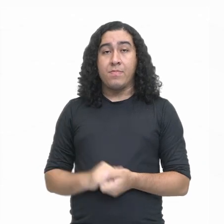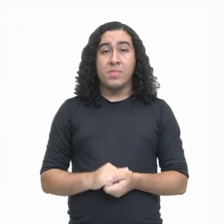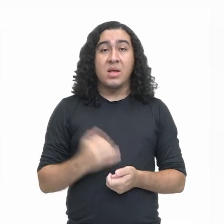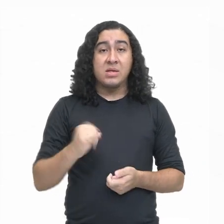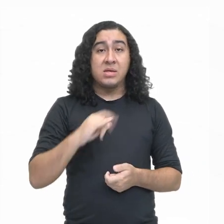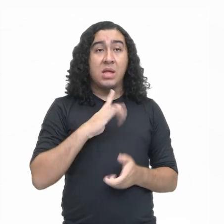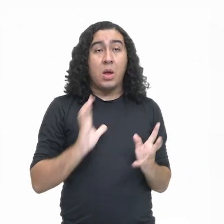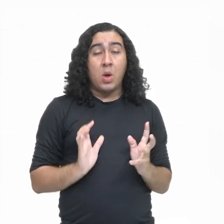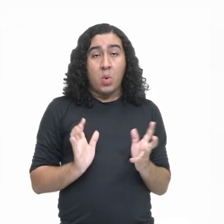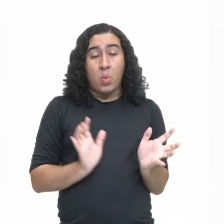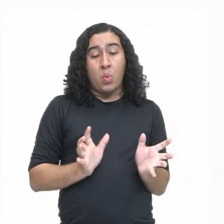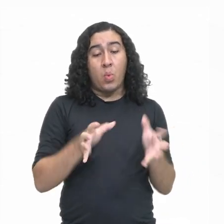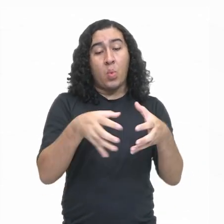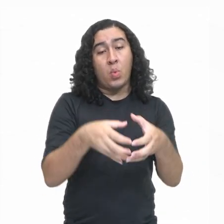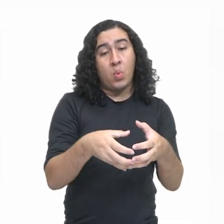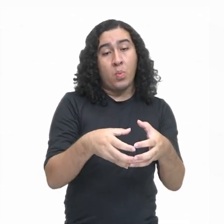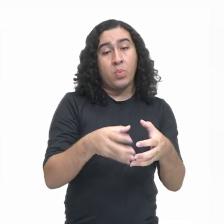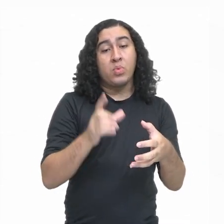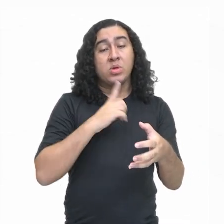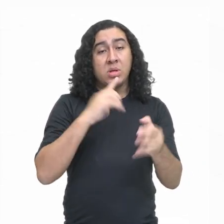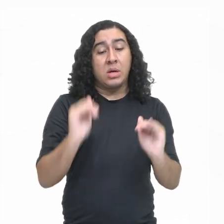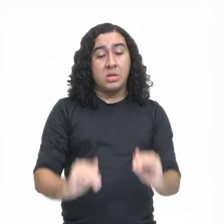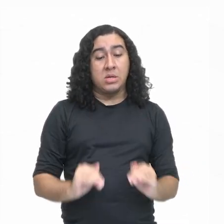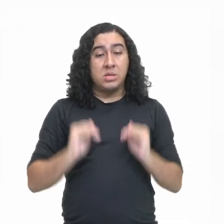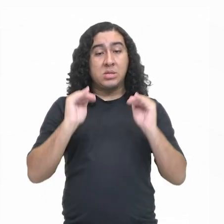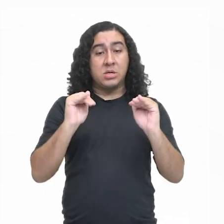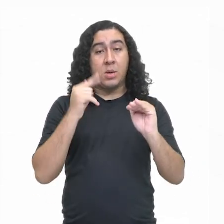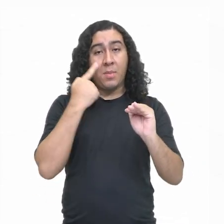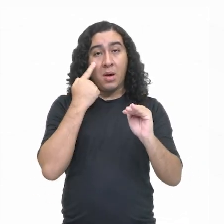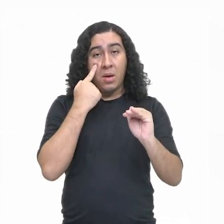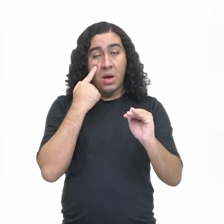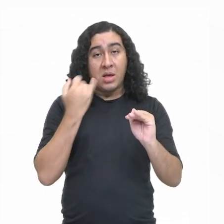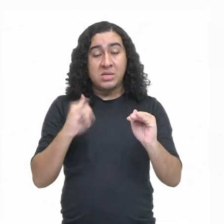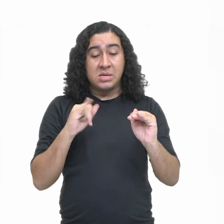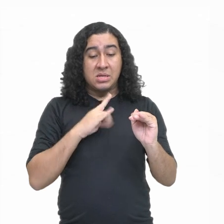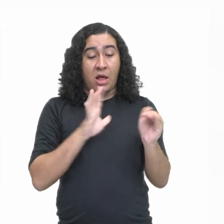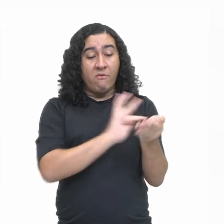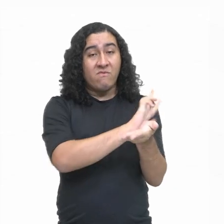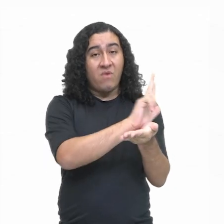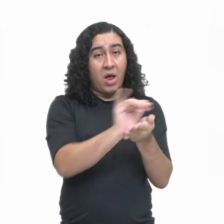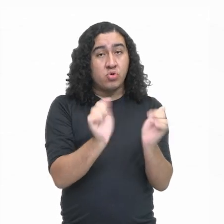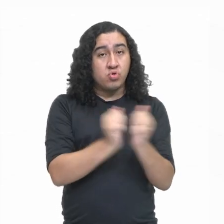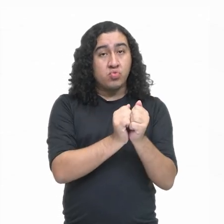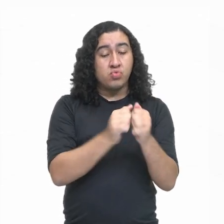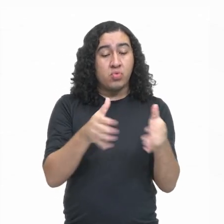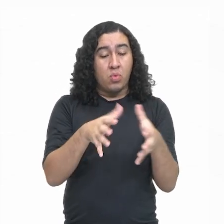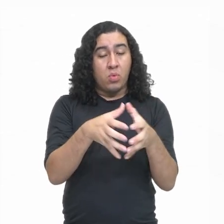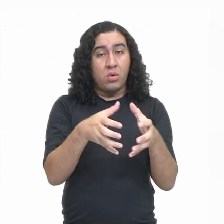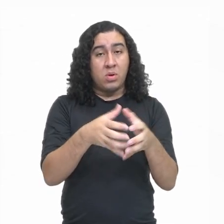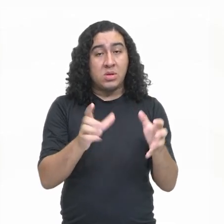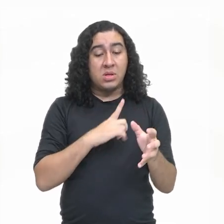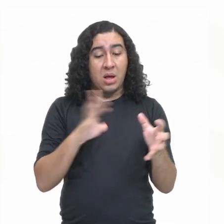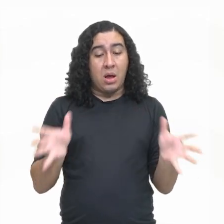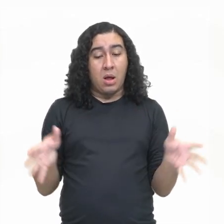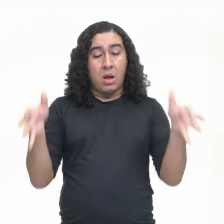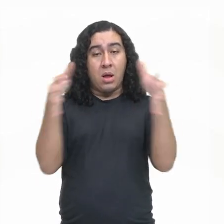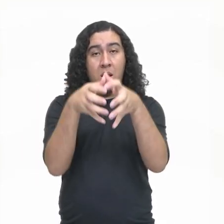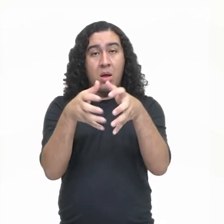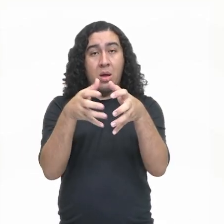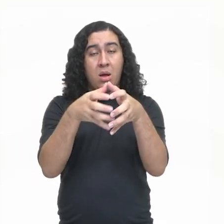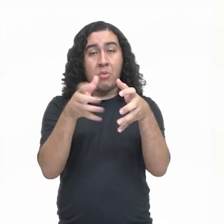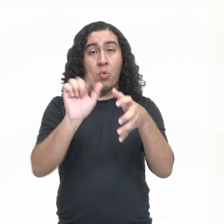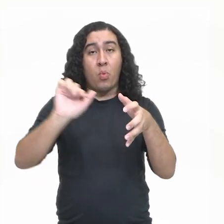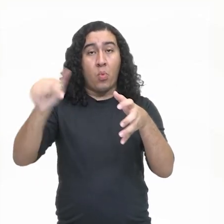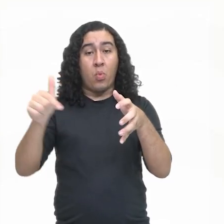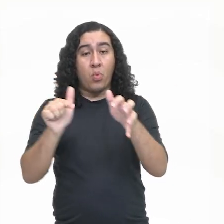de espécies, eu tenho um gênero. Quando eu tenho um grupo de gênero, eu tenho família. Quando eu